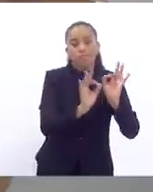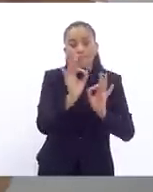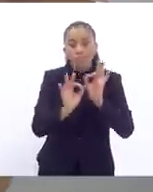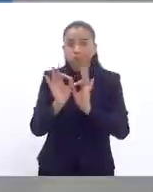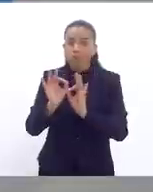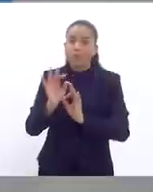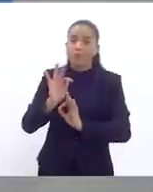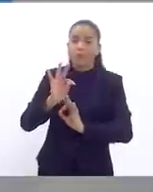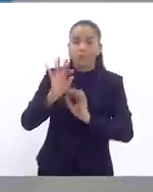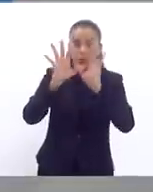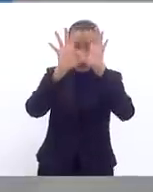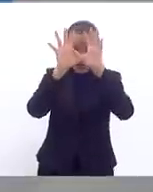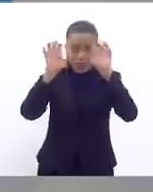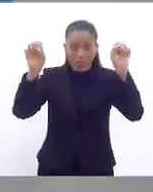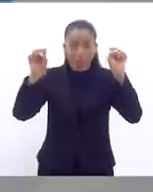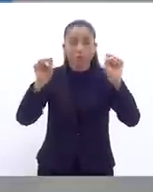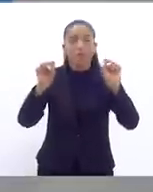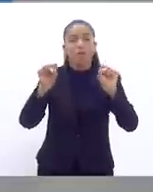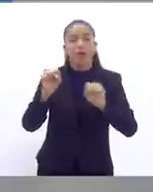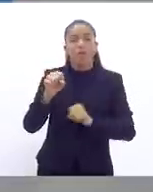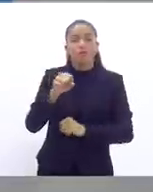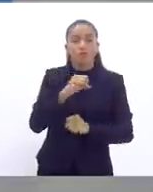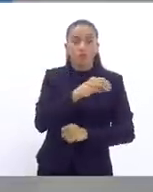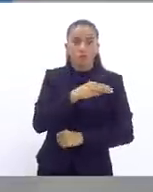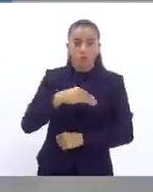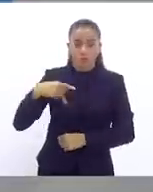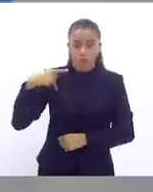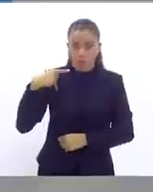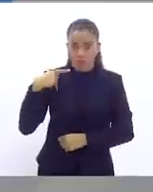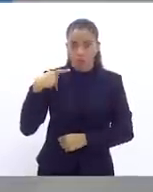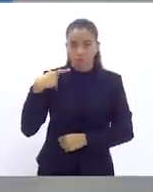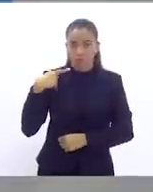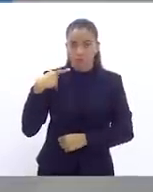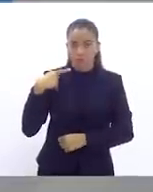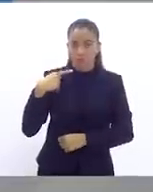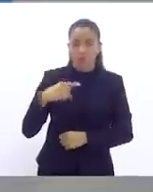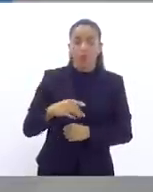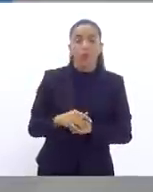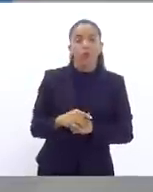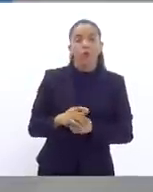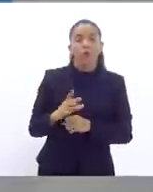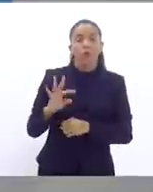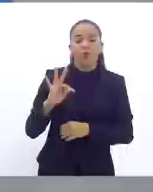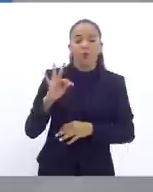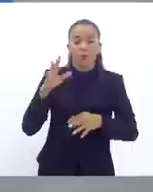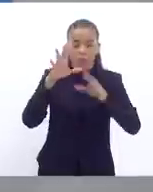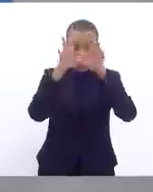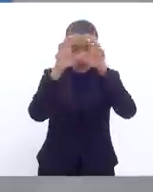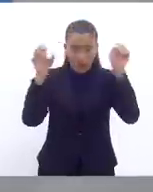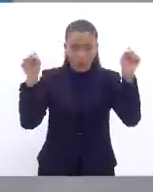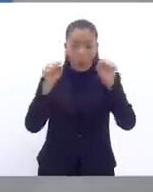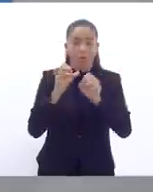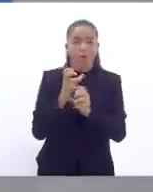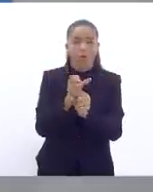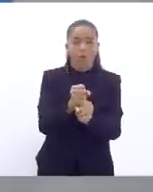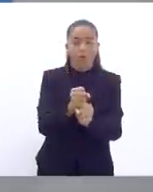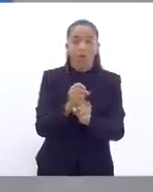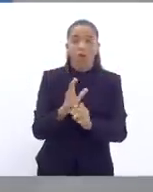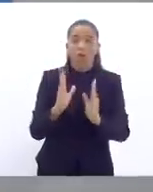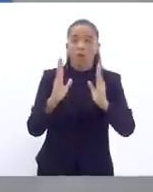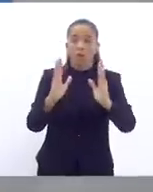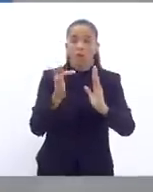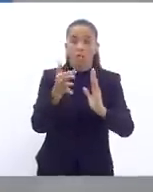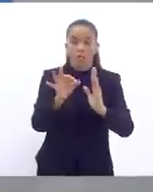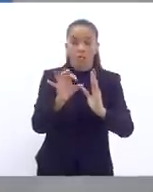está é com o Ministério Público do tribunal de contas para manifestação o prazo é de